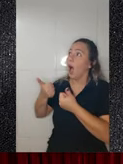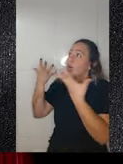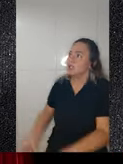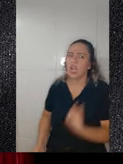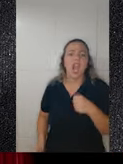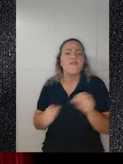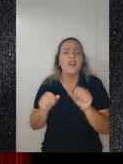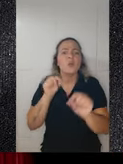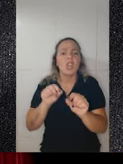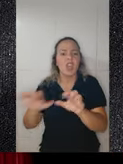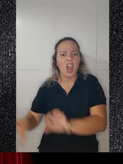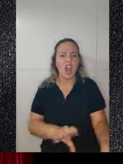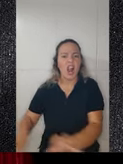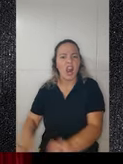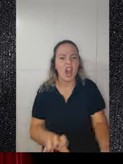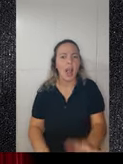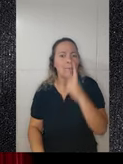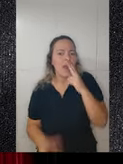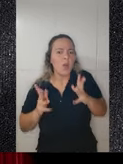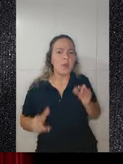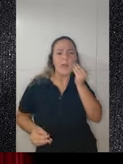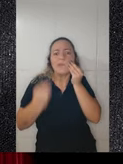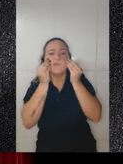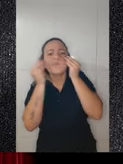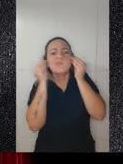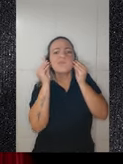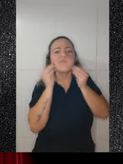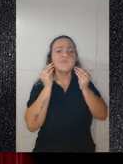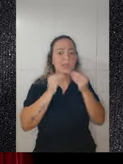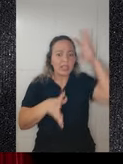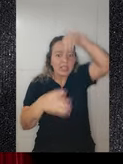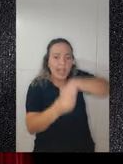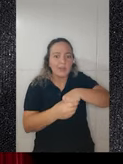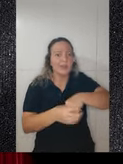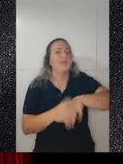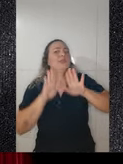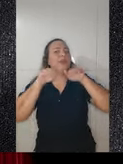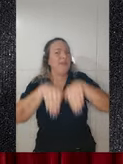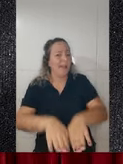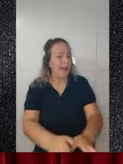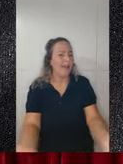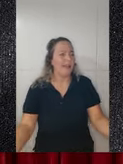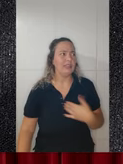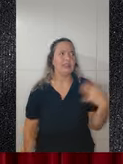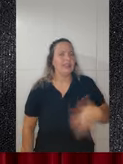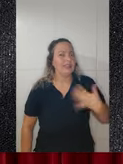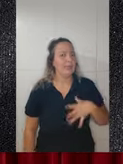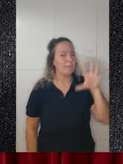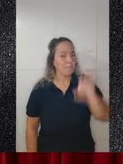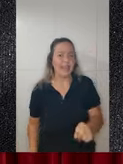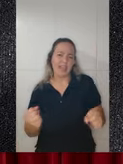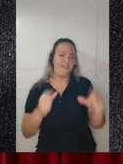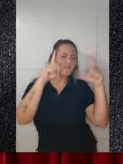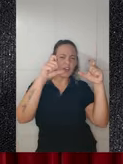cara se empolgou mesmo, ele esfregava a minha mão no coral. Eu fiz esfoliação no fundo do mar, sabe? Era um desgraçado, cara,